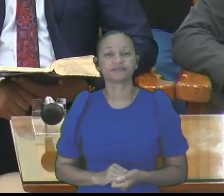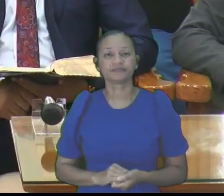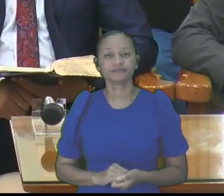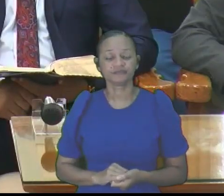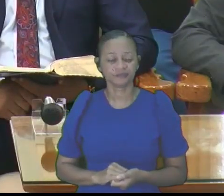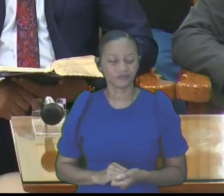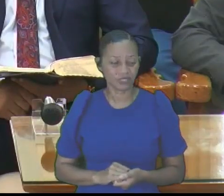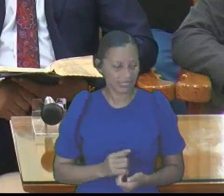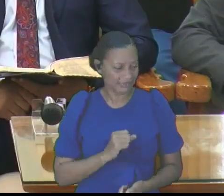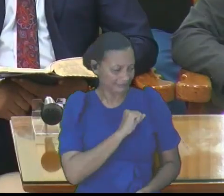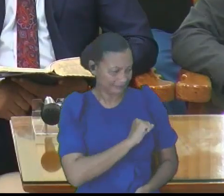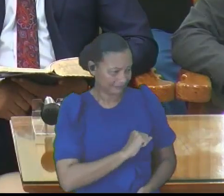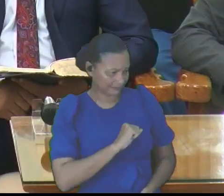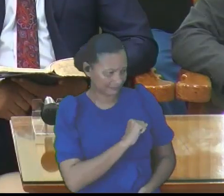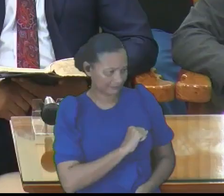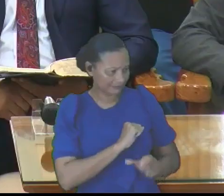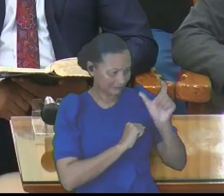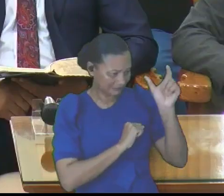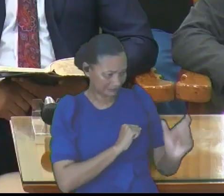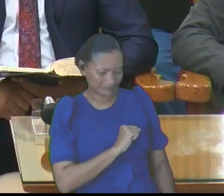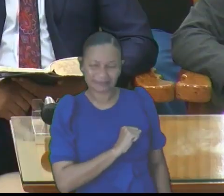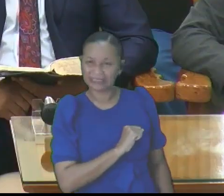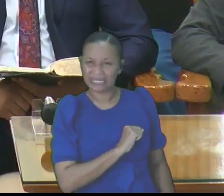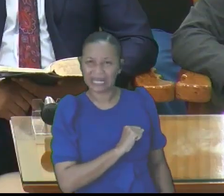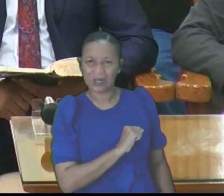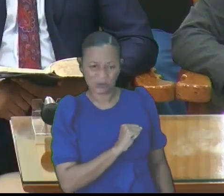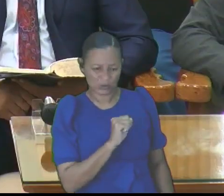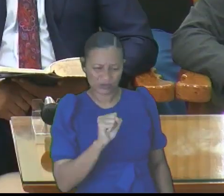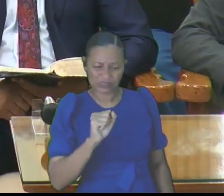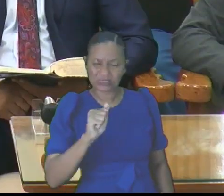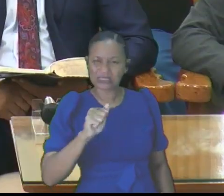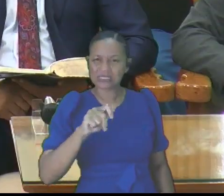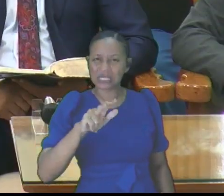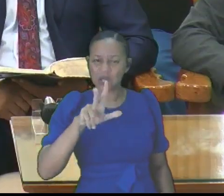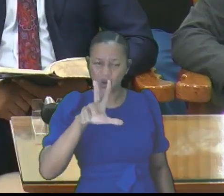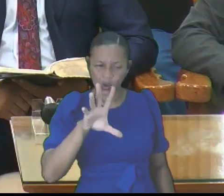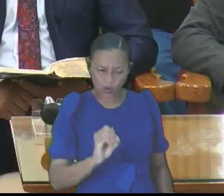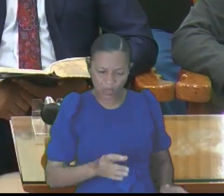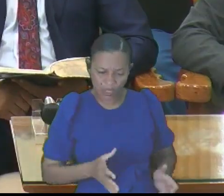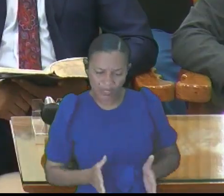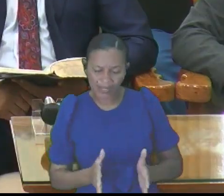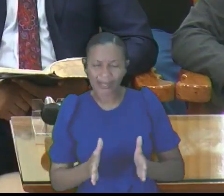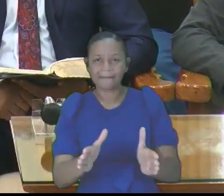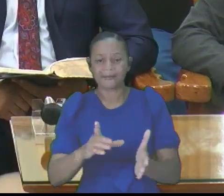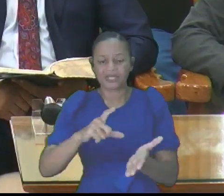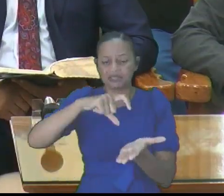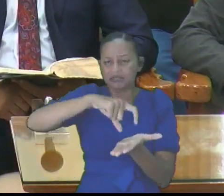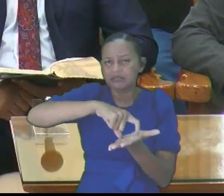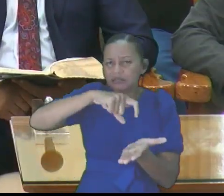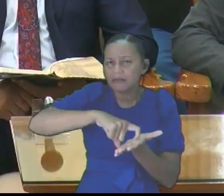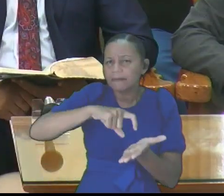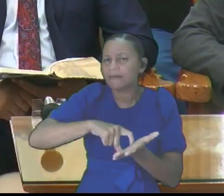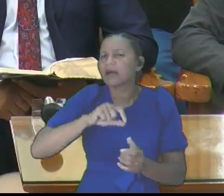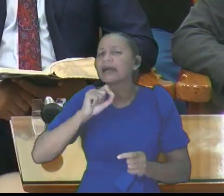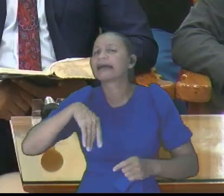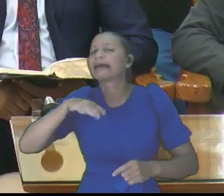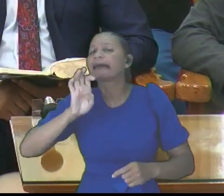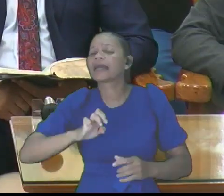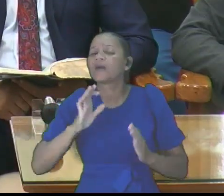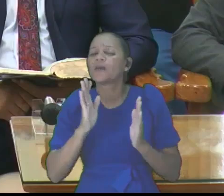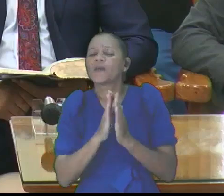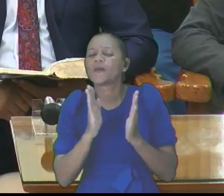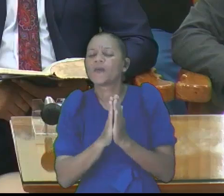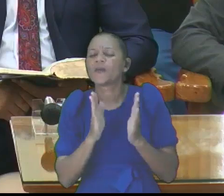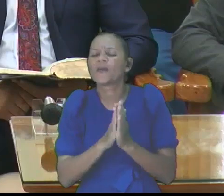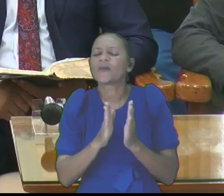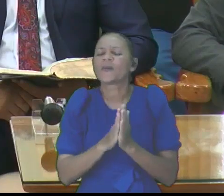Saulo precisou da igreja? Sim ou não? Foi salvo no caminho de Damasco. Mas quem foi que orou por ele? Quem foi que batizou ele? Quem